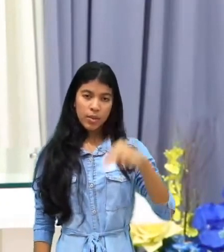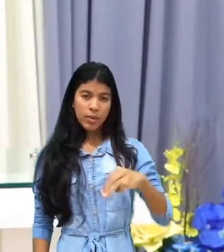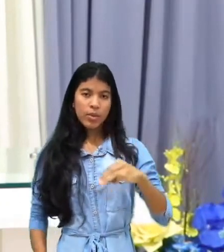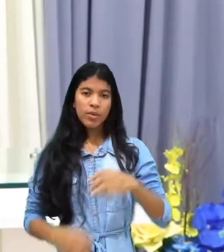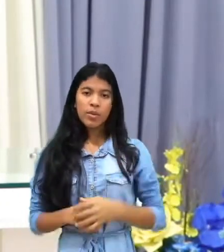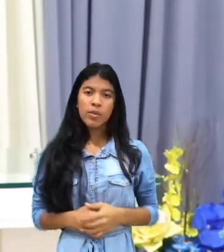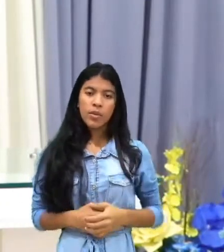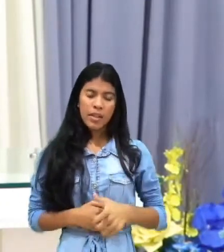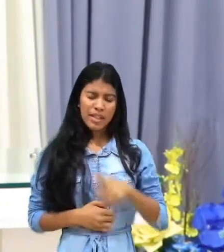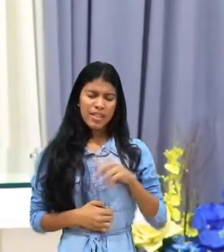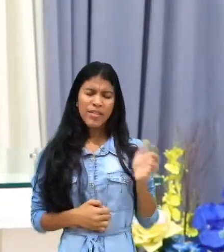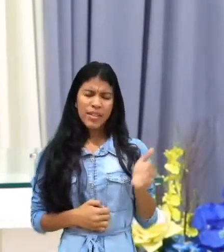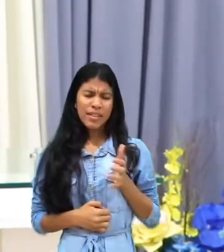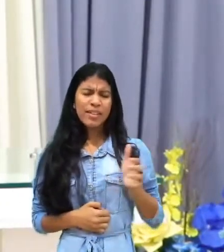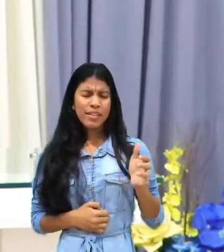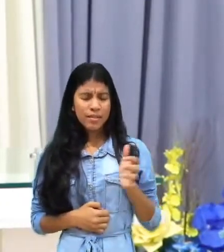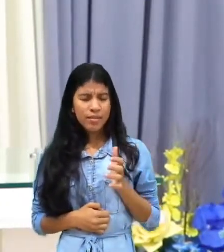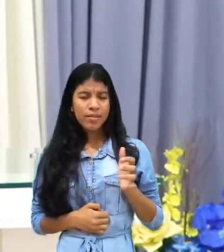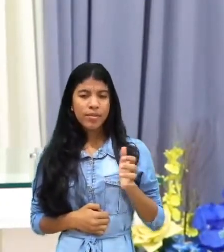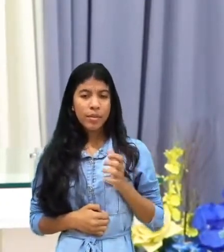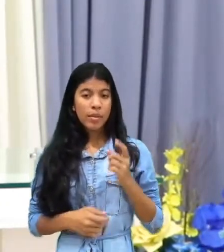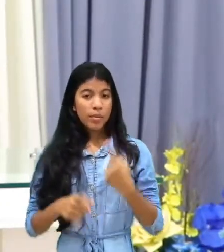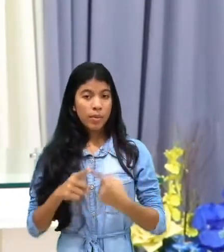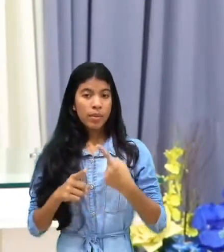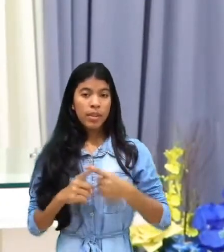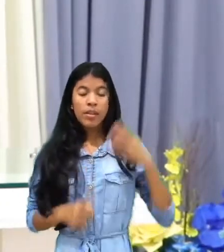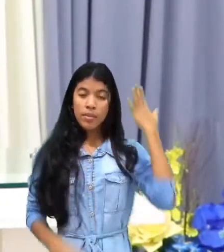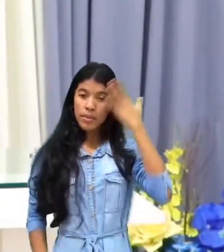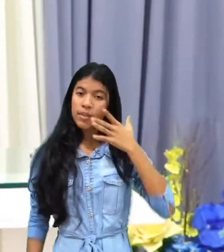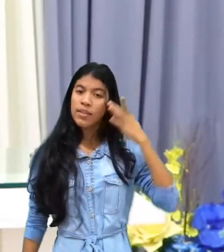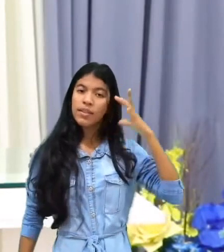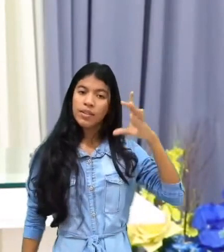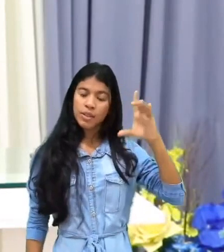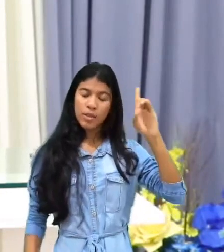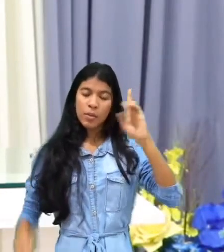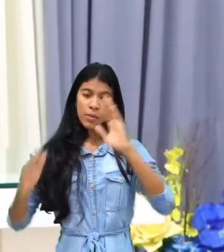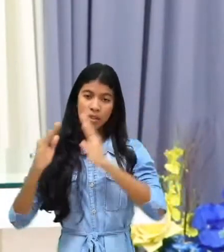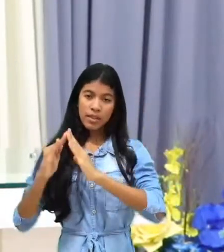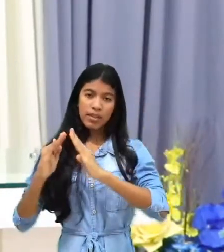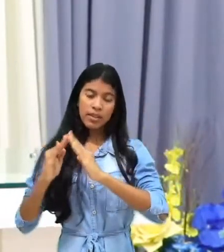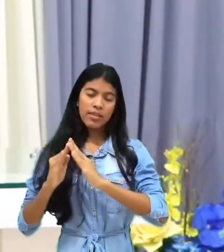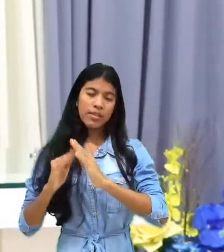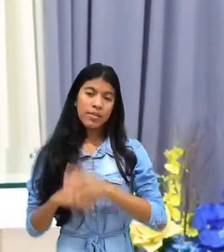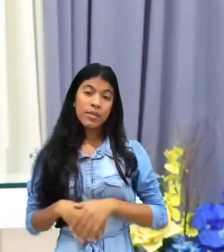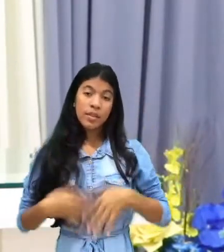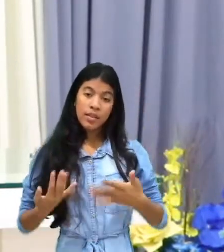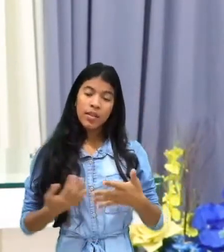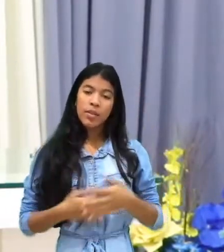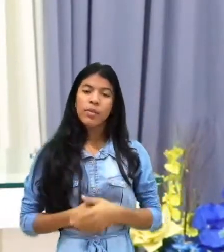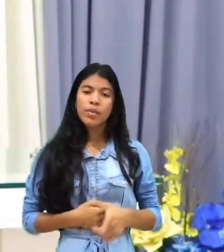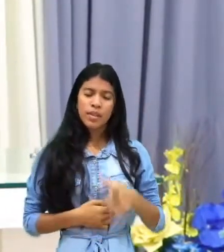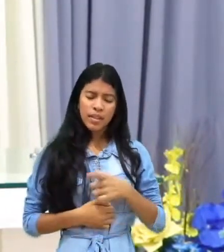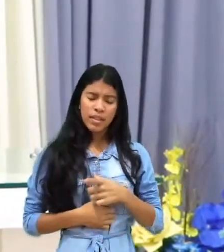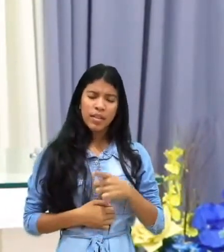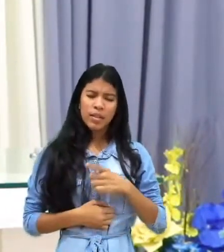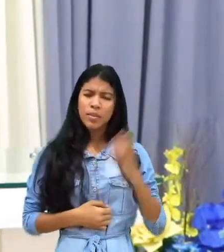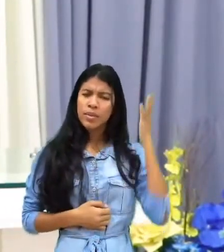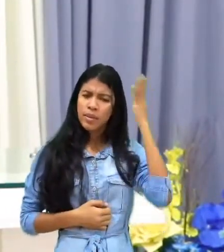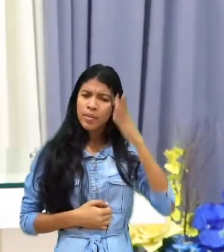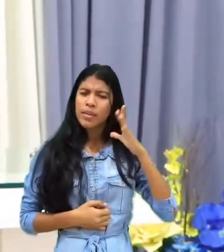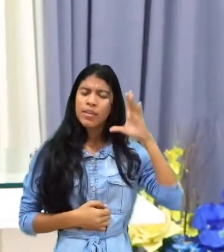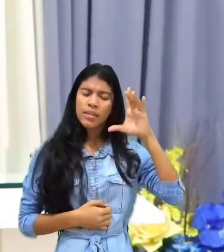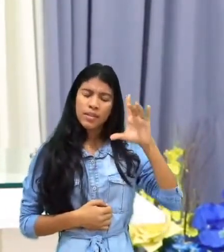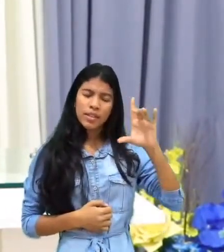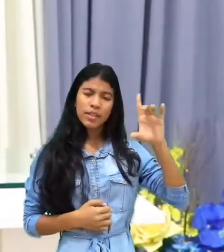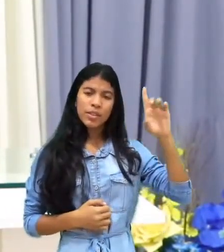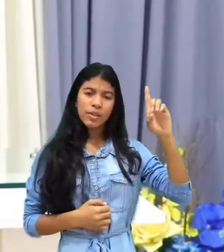Deus na sua casa. Então, que nós estejamos cultivando esta presença do Senhor. Não